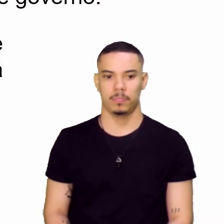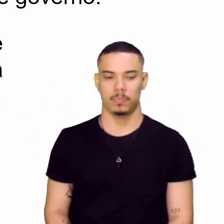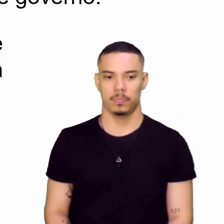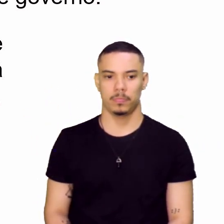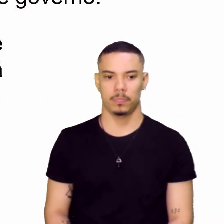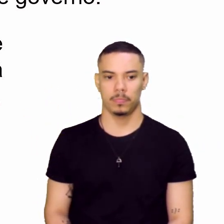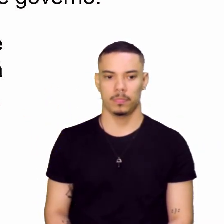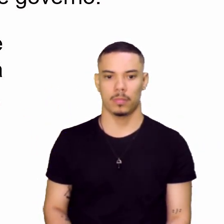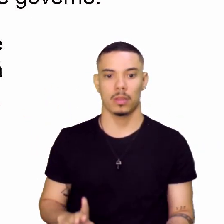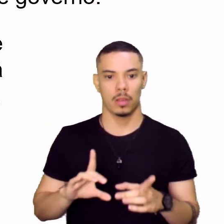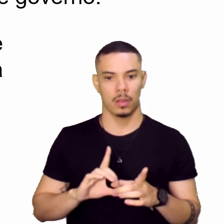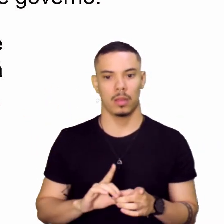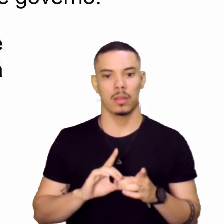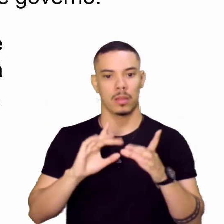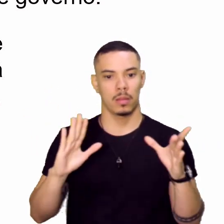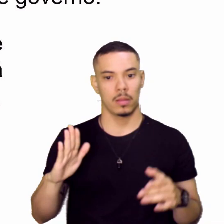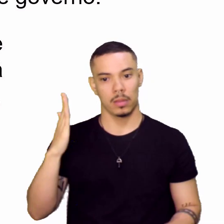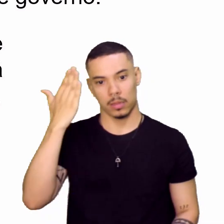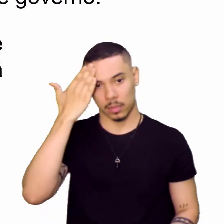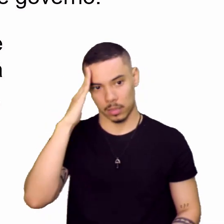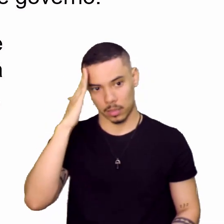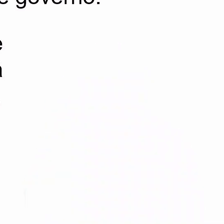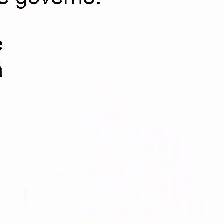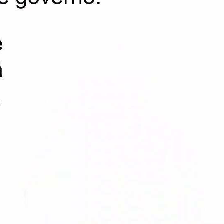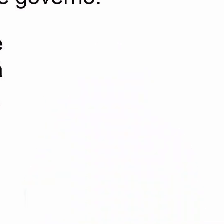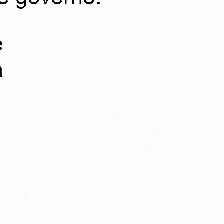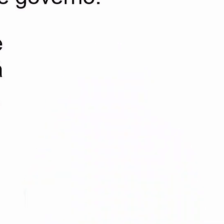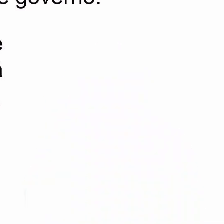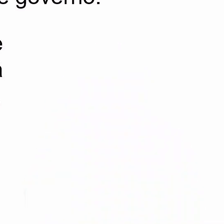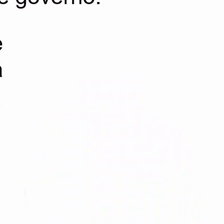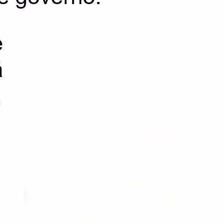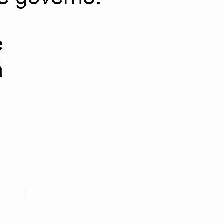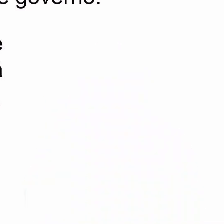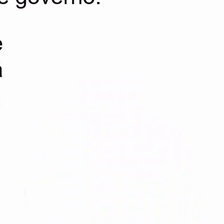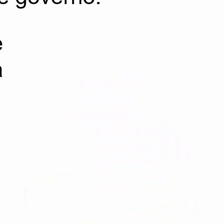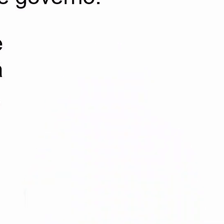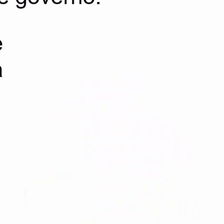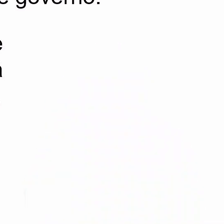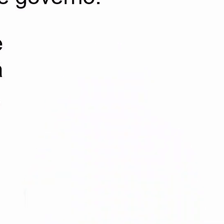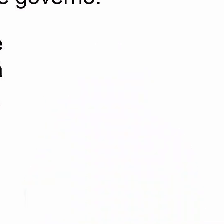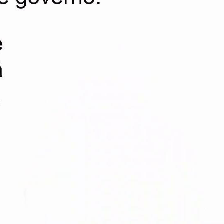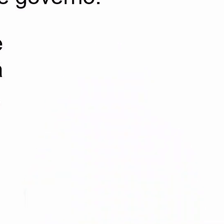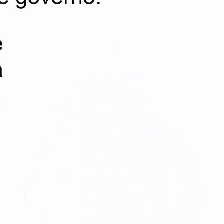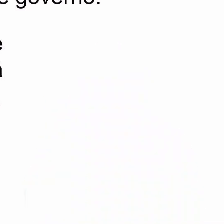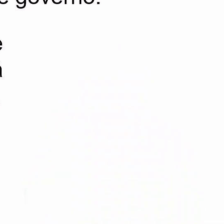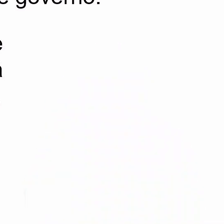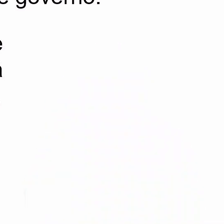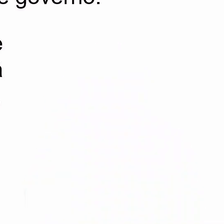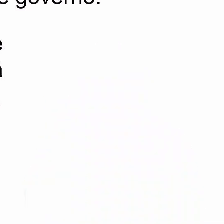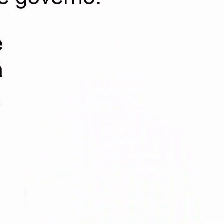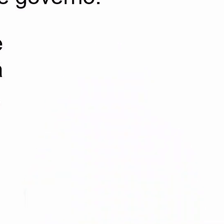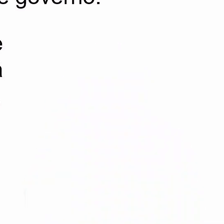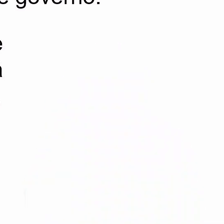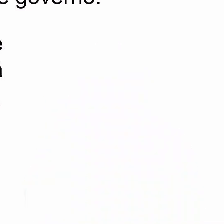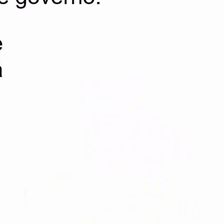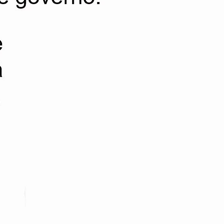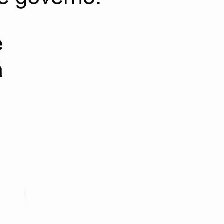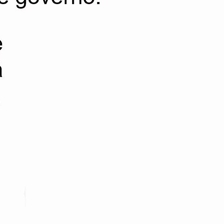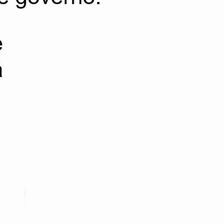a democracia se entende a existência de eleições partidos de visão republicanos